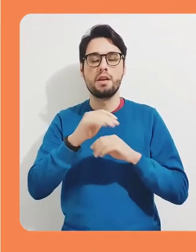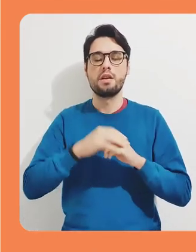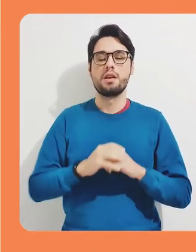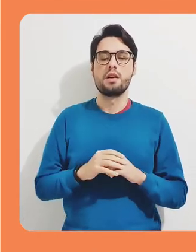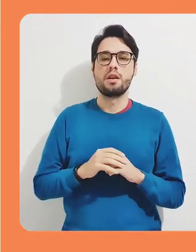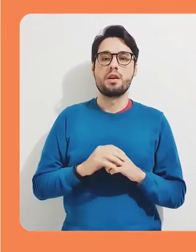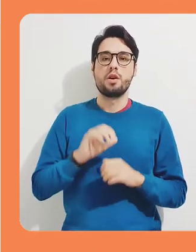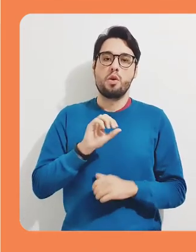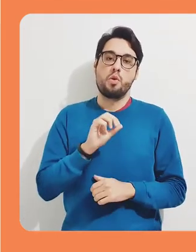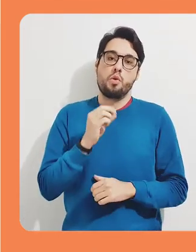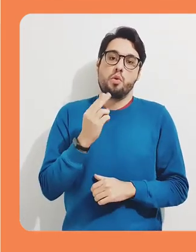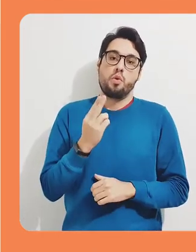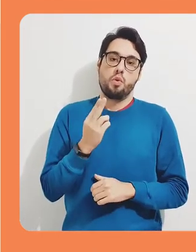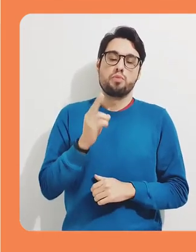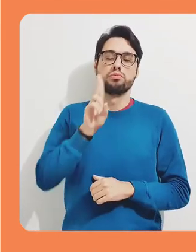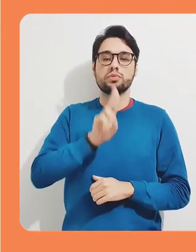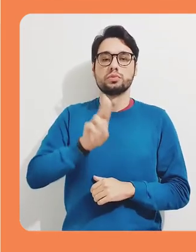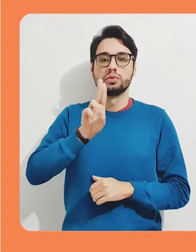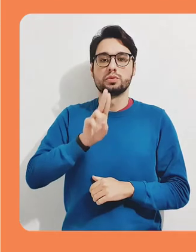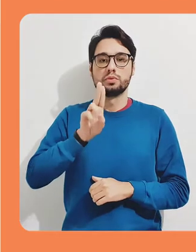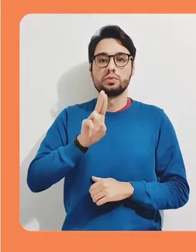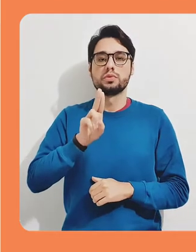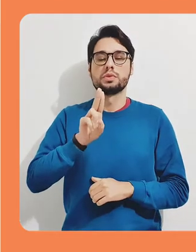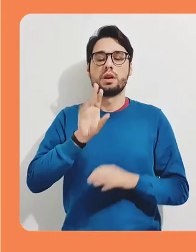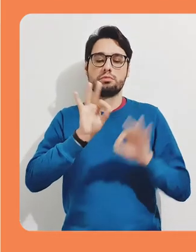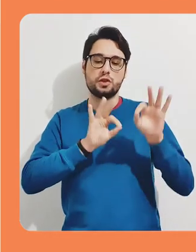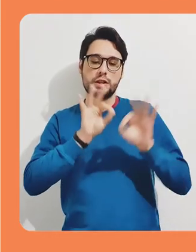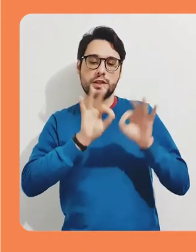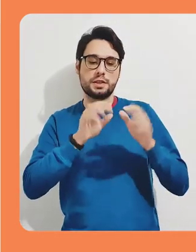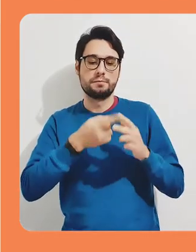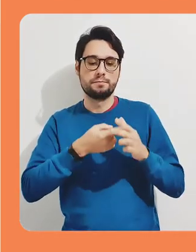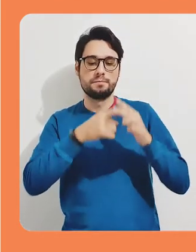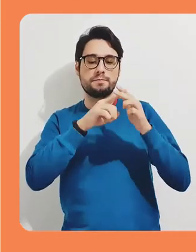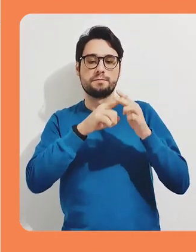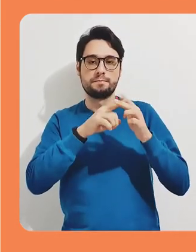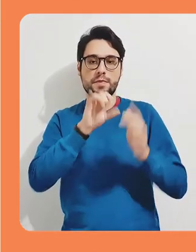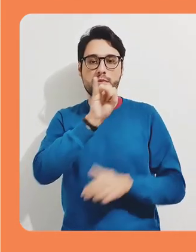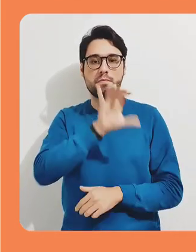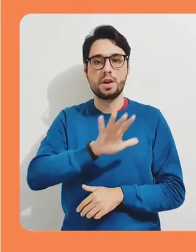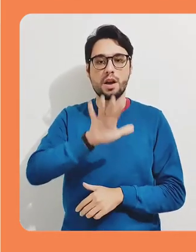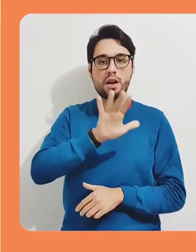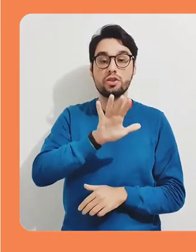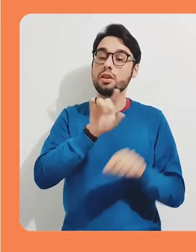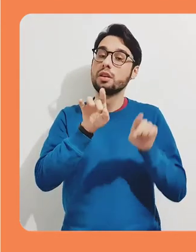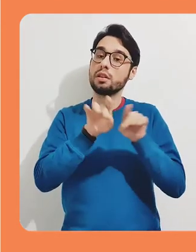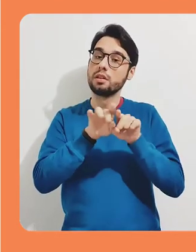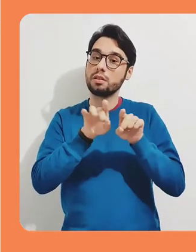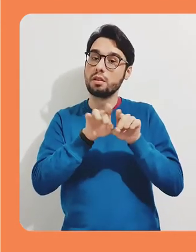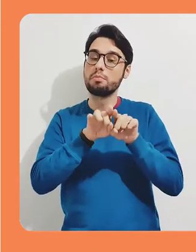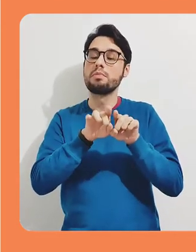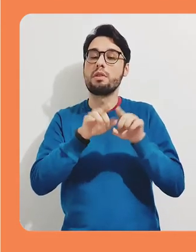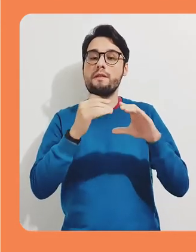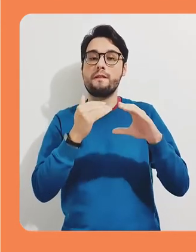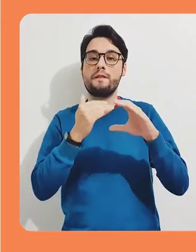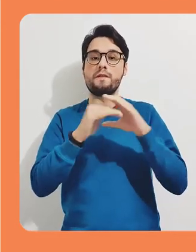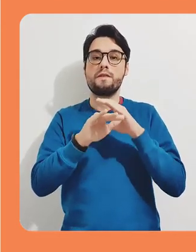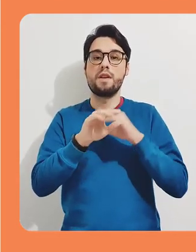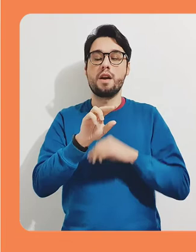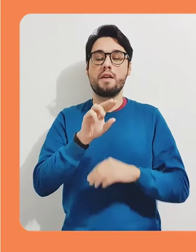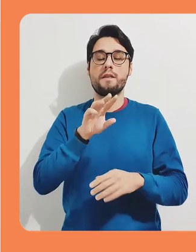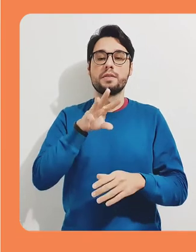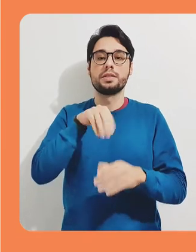que vocês não devem ver facilmente nos editores de texto é o botão de enviar uma